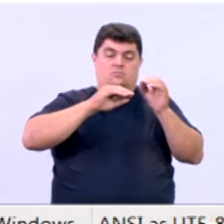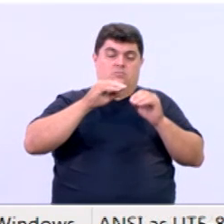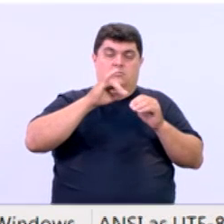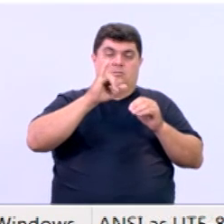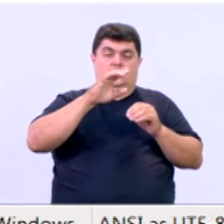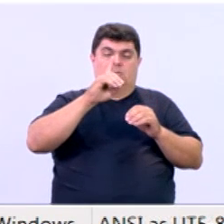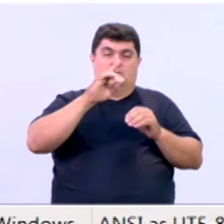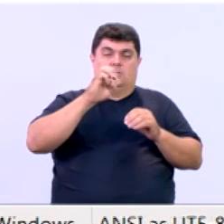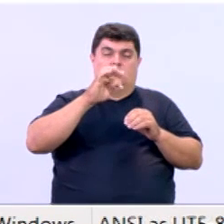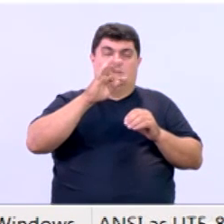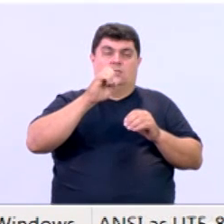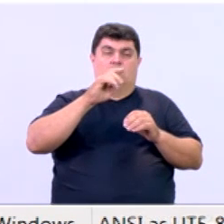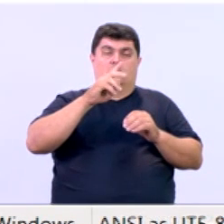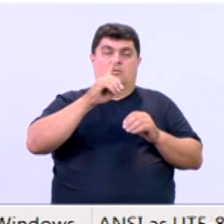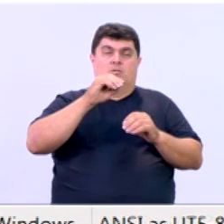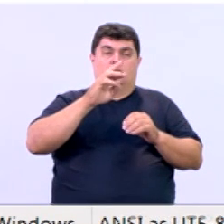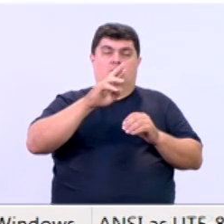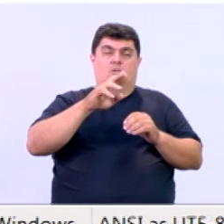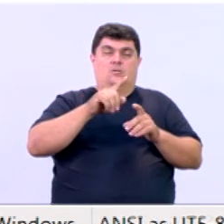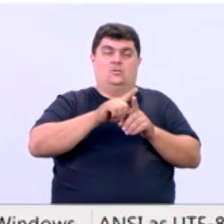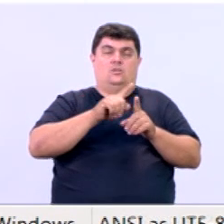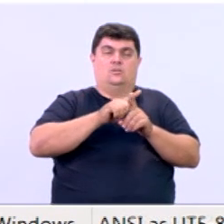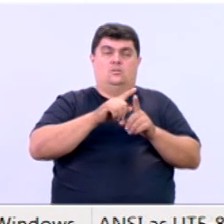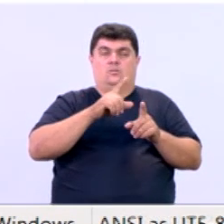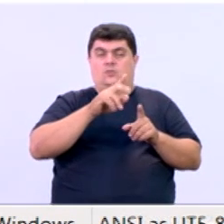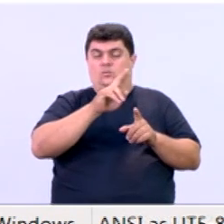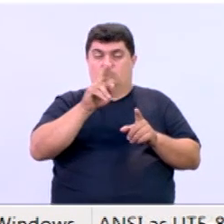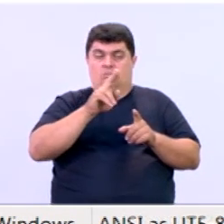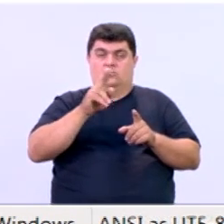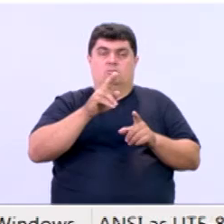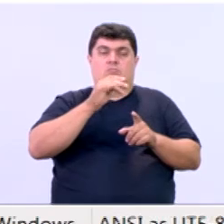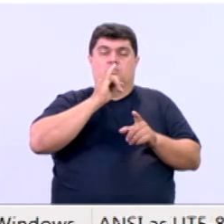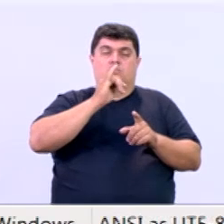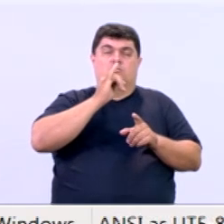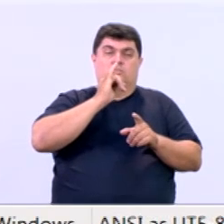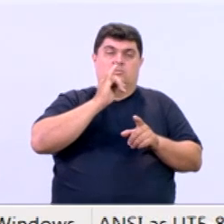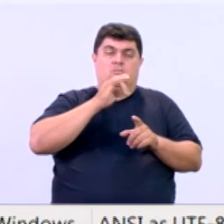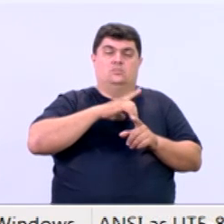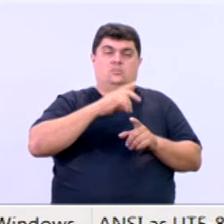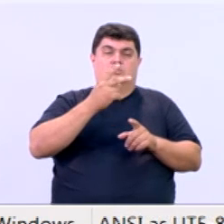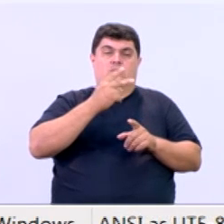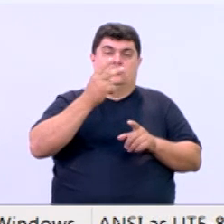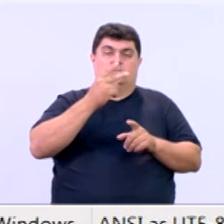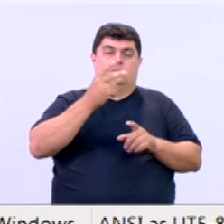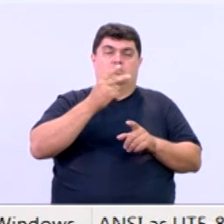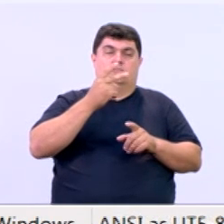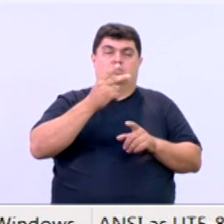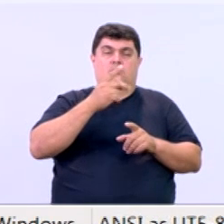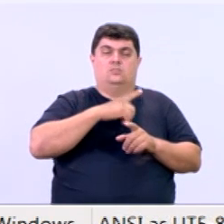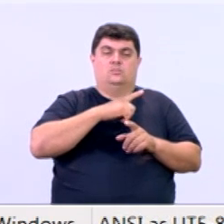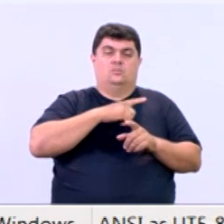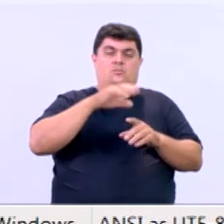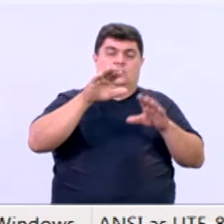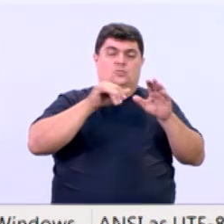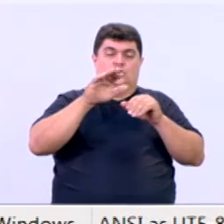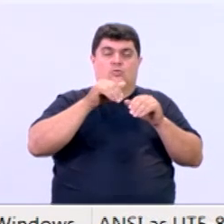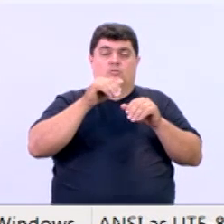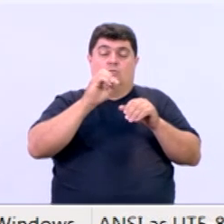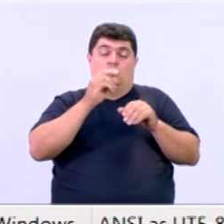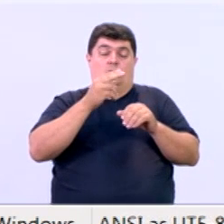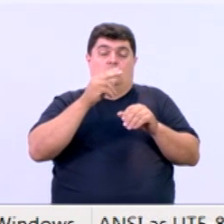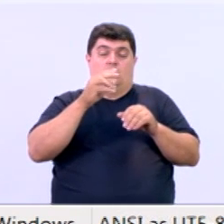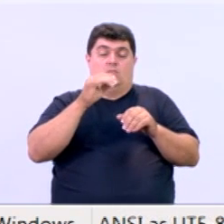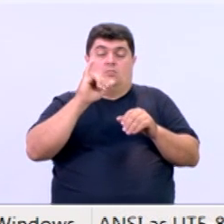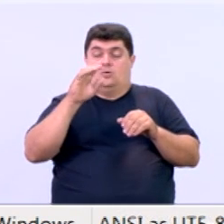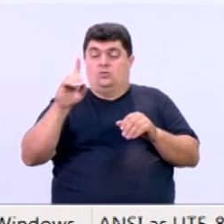identificador ou pelo nome. Então eu tenho duas formas de poder chamar essa data. Ou eu posso pegar